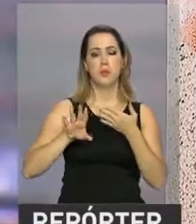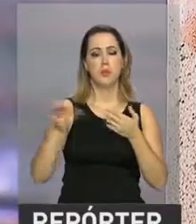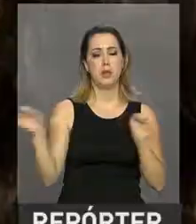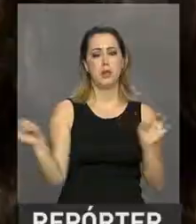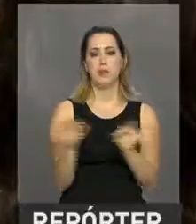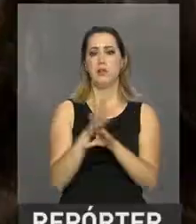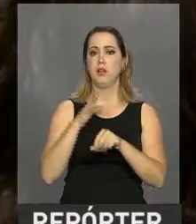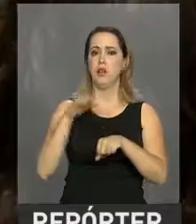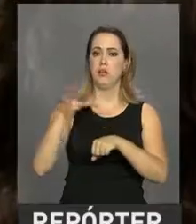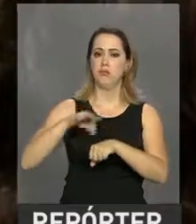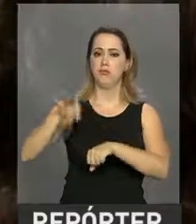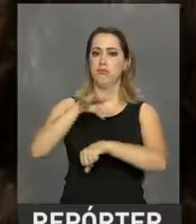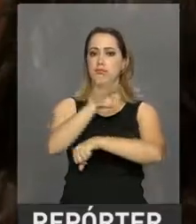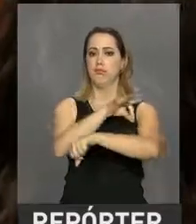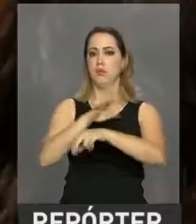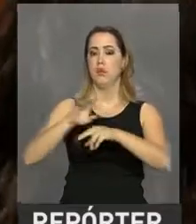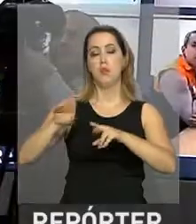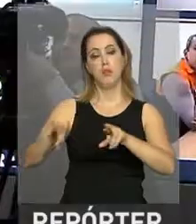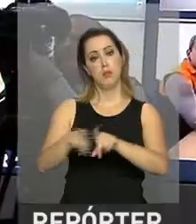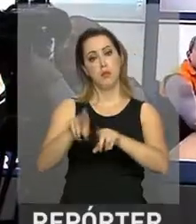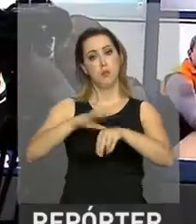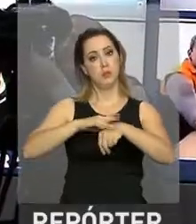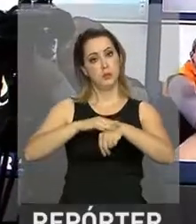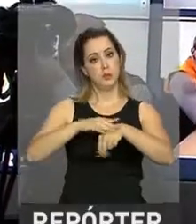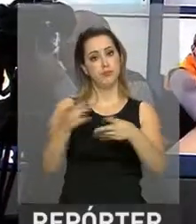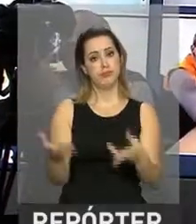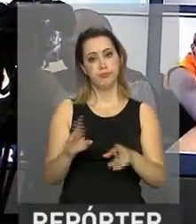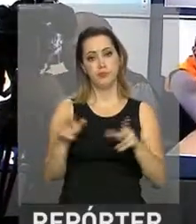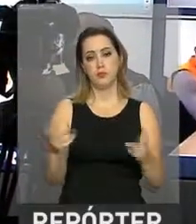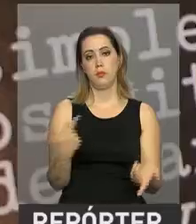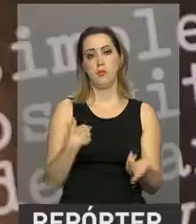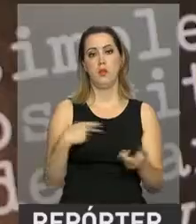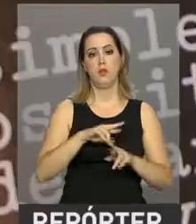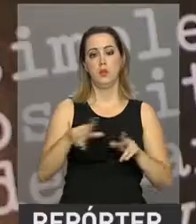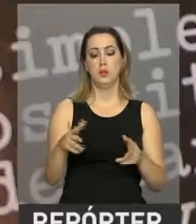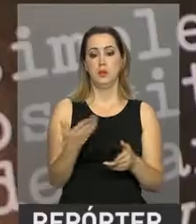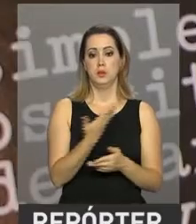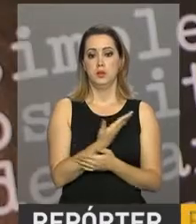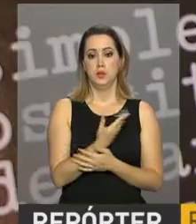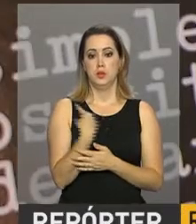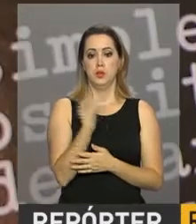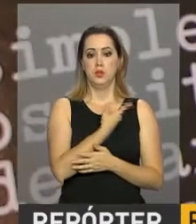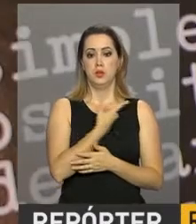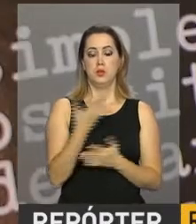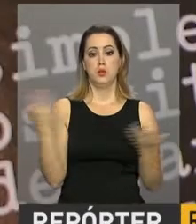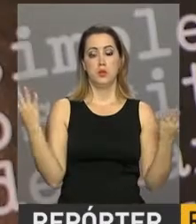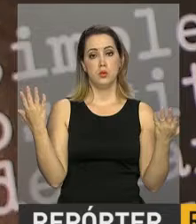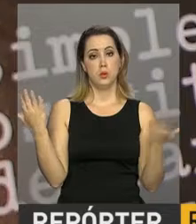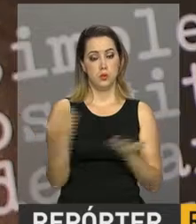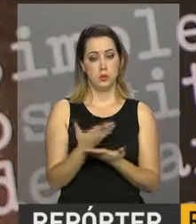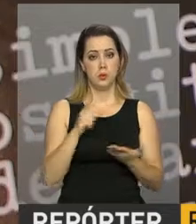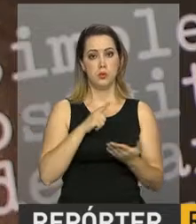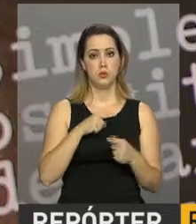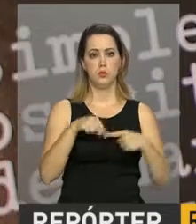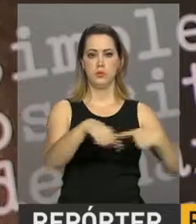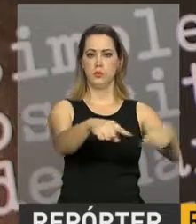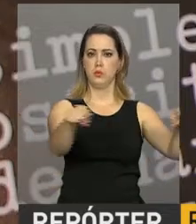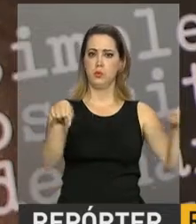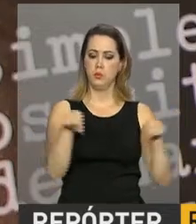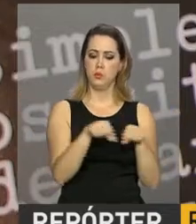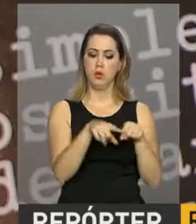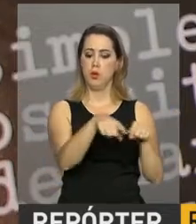vírus Zika. Diversos setores do governo participam do monitoramento. Nós hoje possuímos salas nos moldes